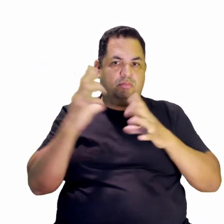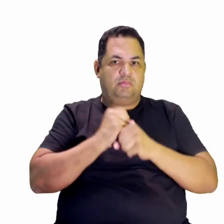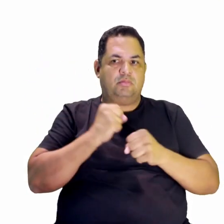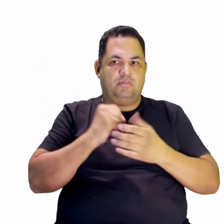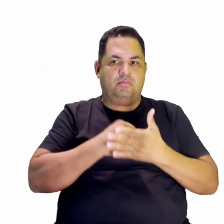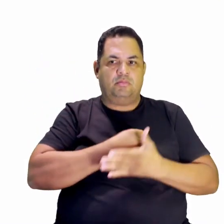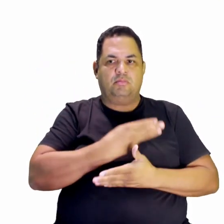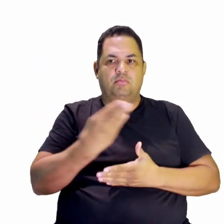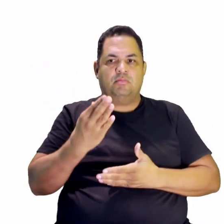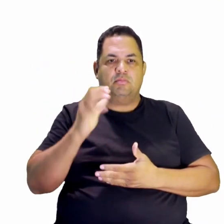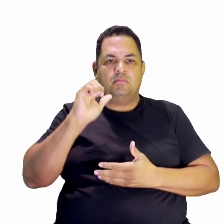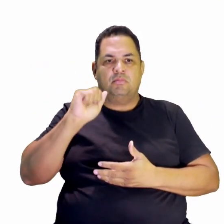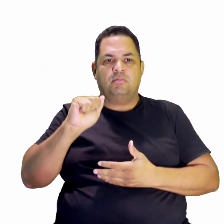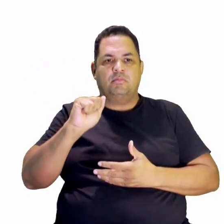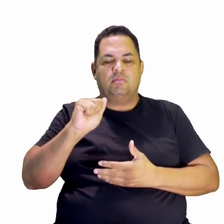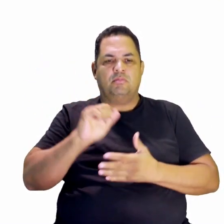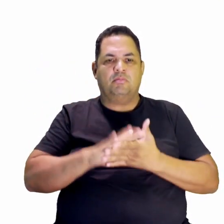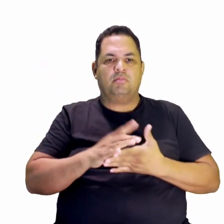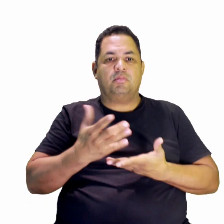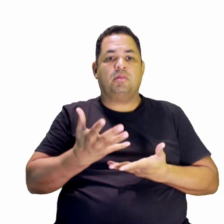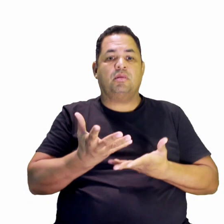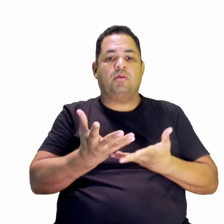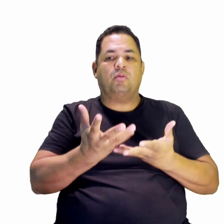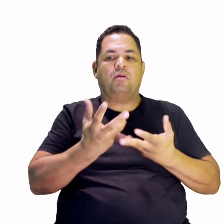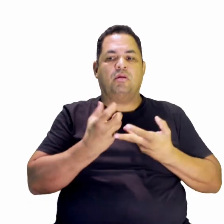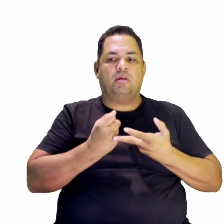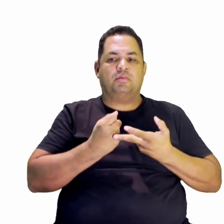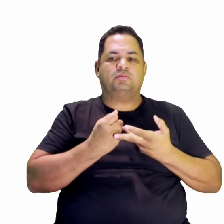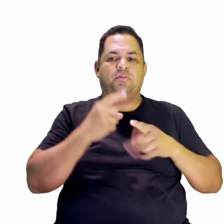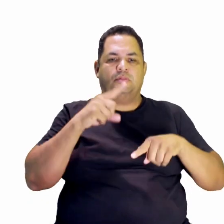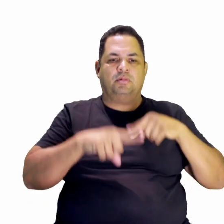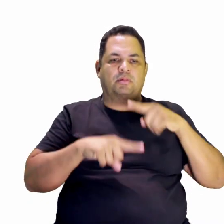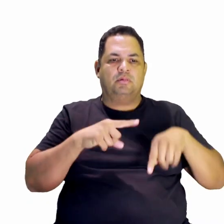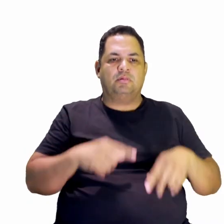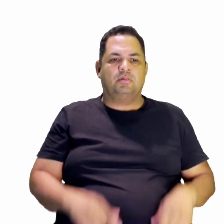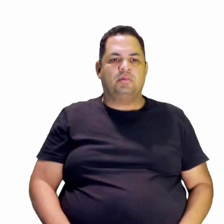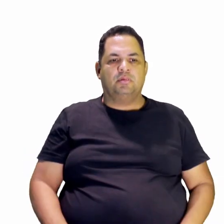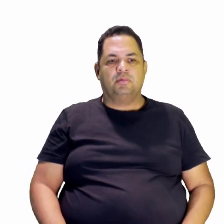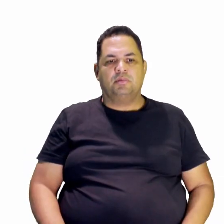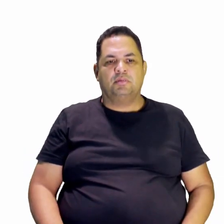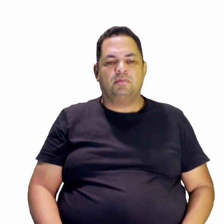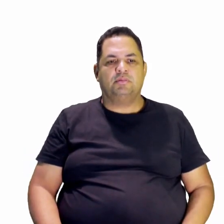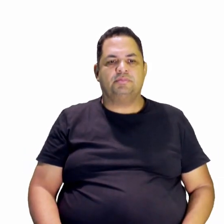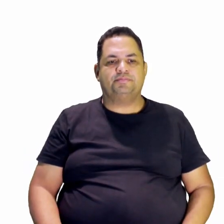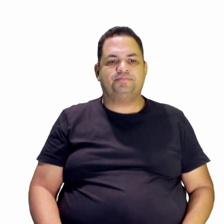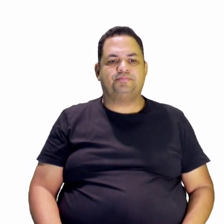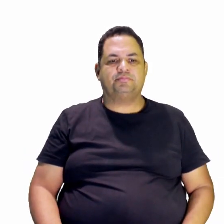calcula a intensidade da aceleração adquirida pelo corpo. Não tem uma aceleração aqui, outra aqui, outra aqui, outra